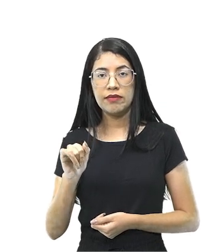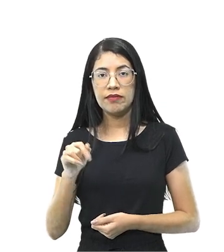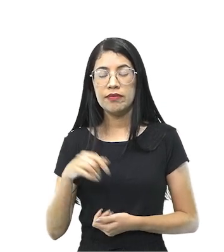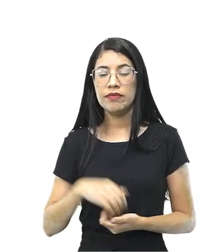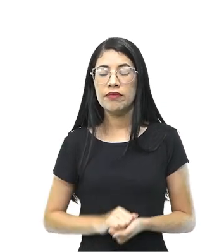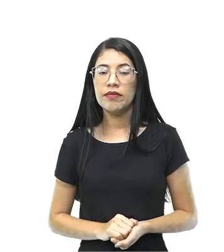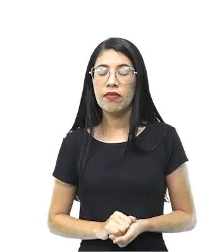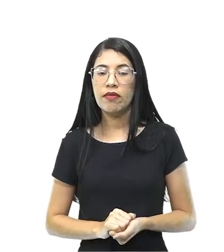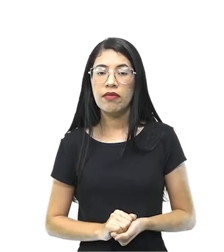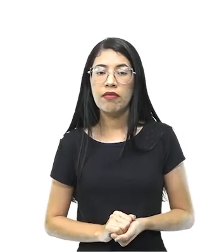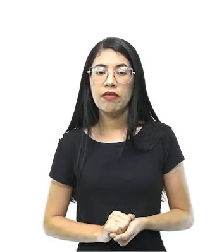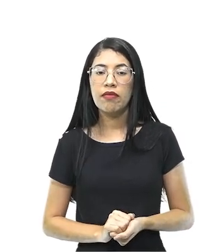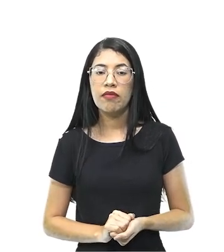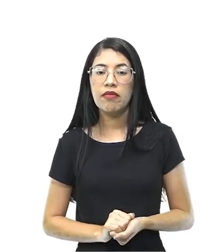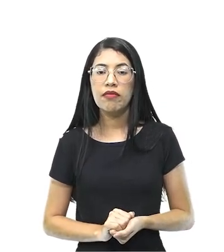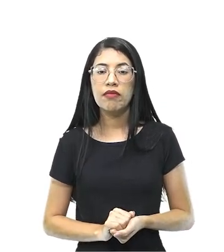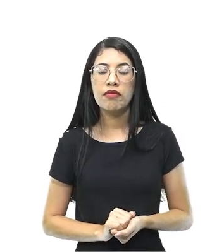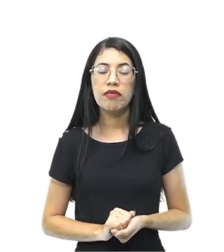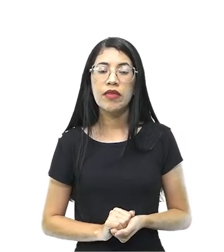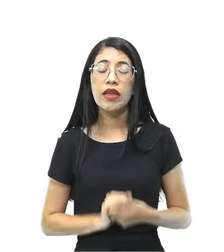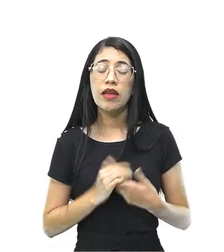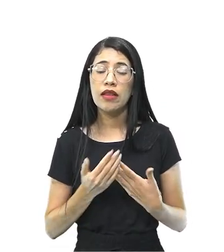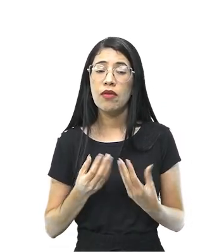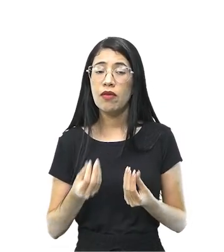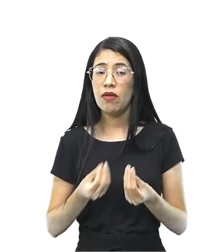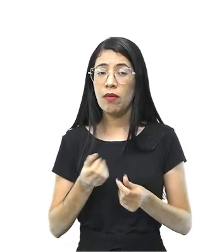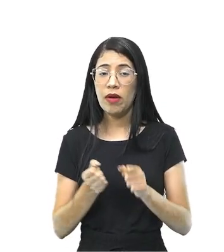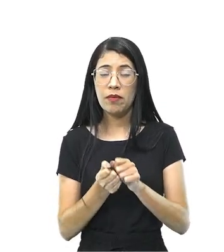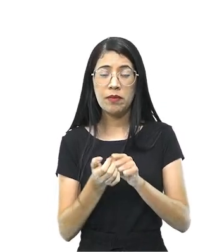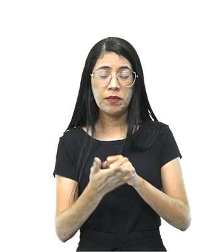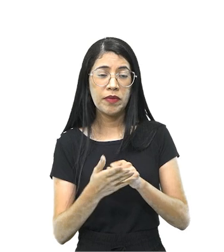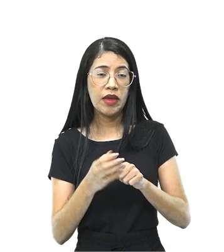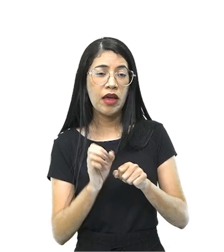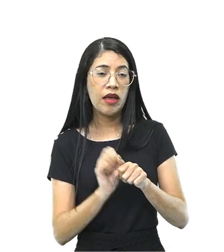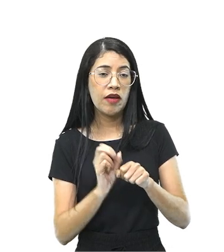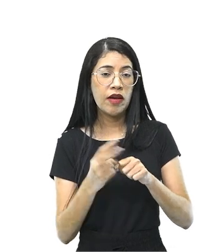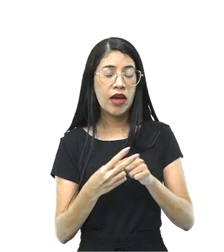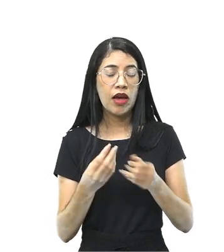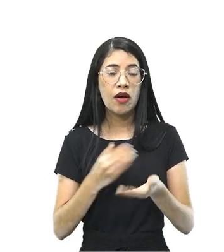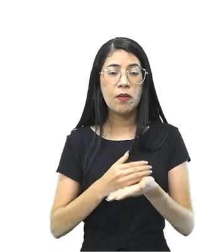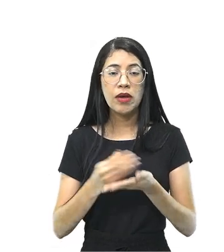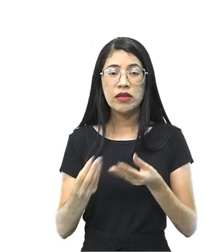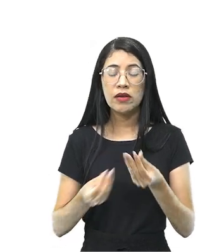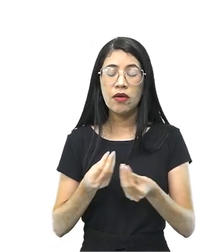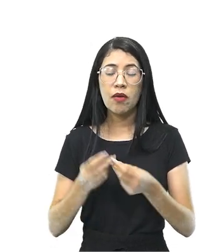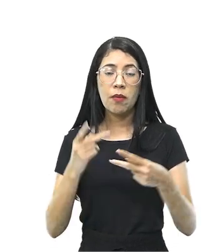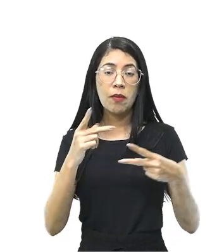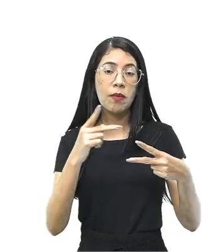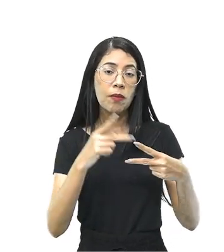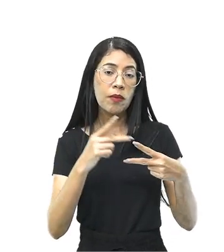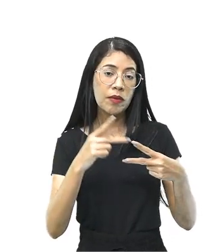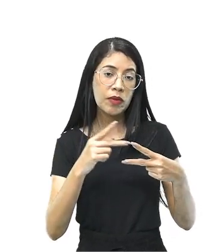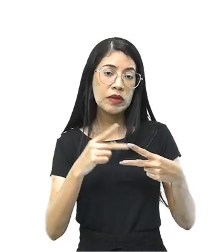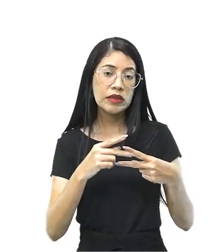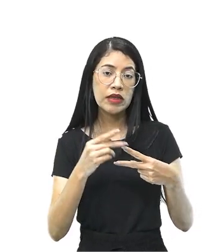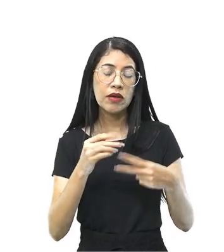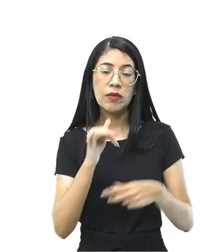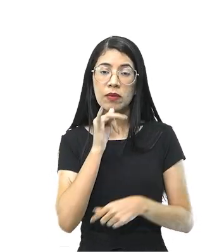Ok? Então, geralmente, as nossas locuções adverbiais, elas começam com uma preposição,